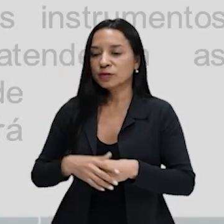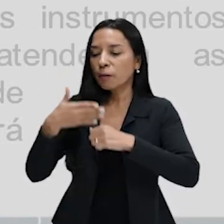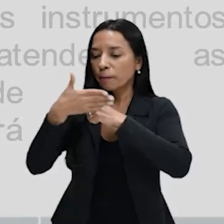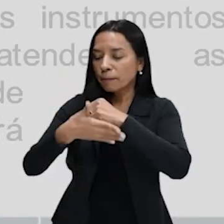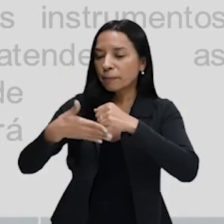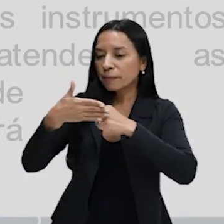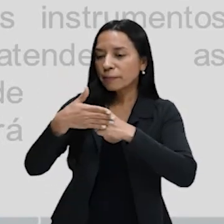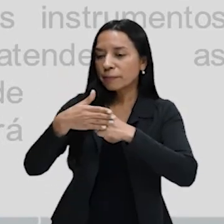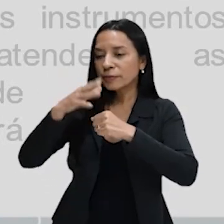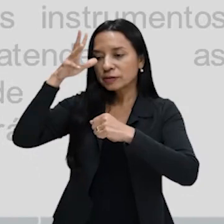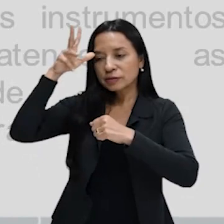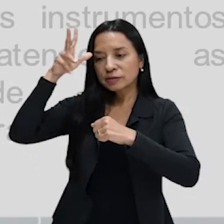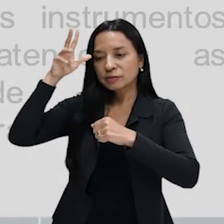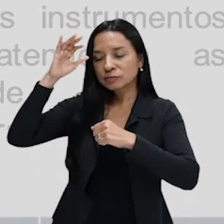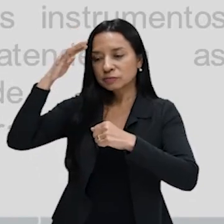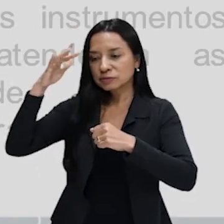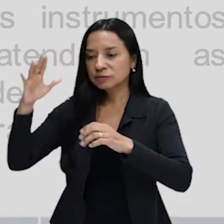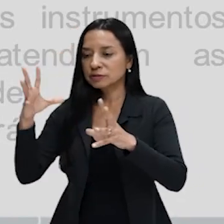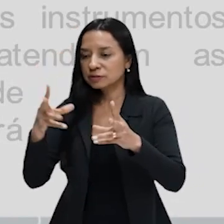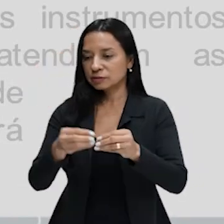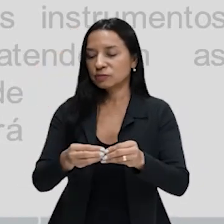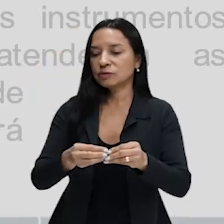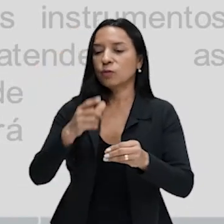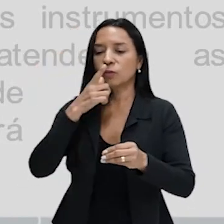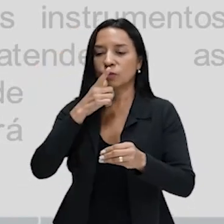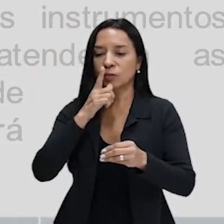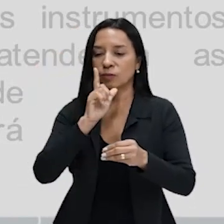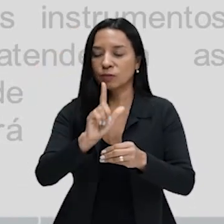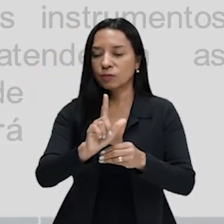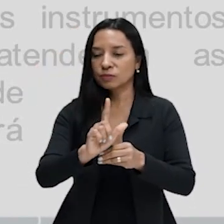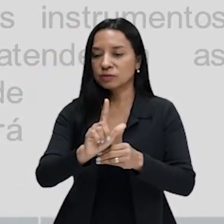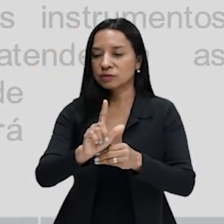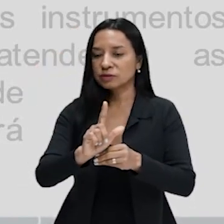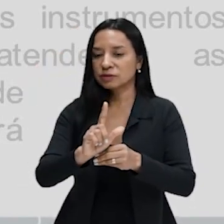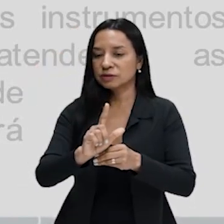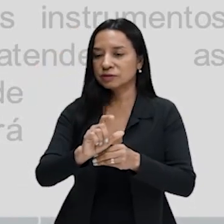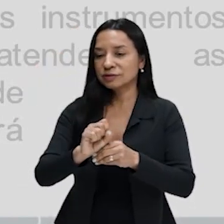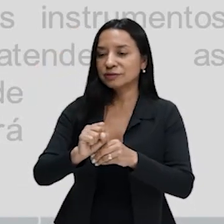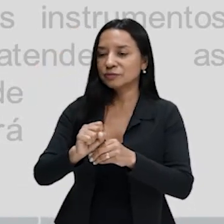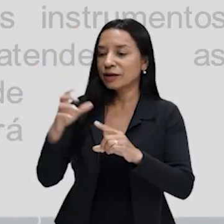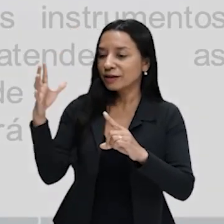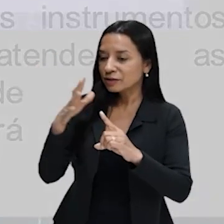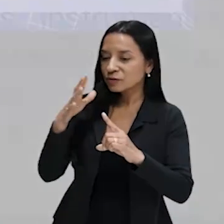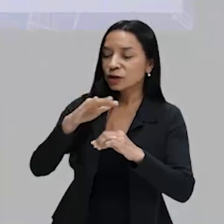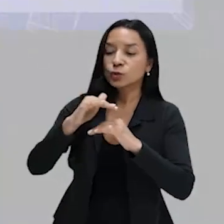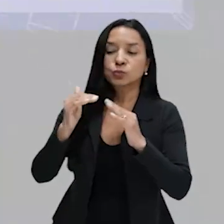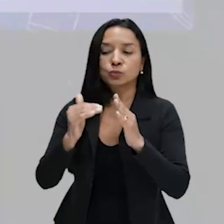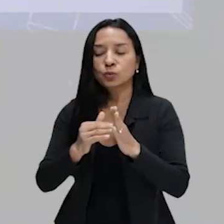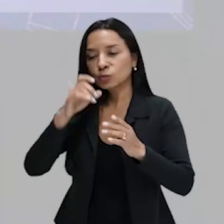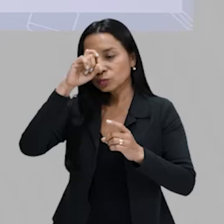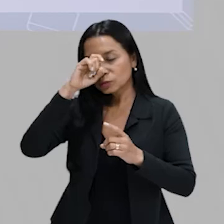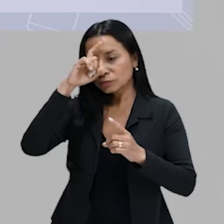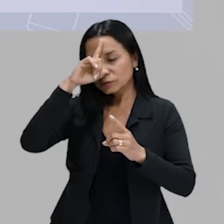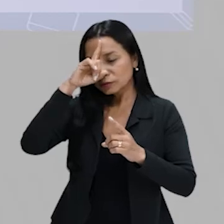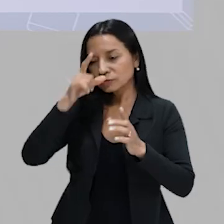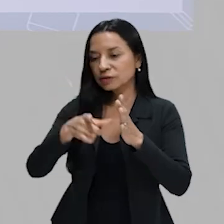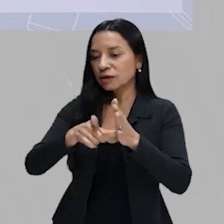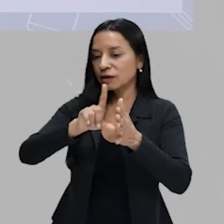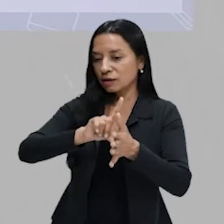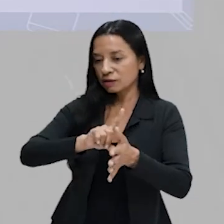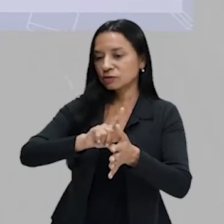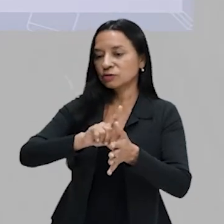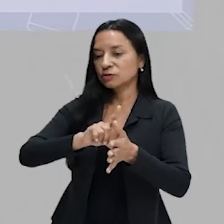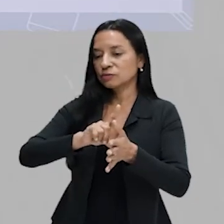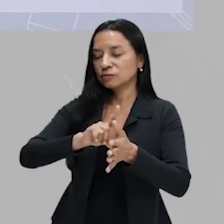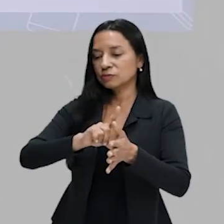nessa dedução, ele conseguiu convencer todos do hospital que antes de acontecer os partos,